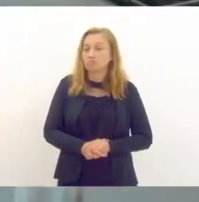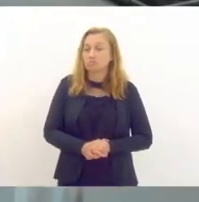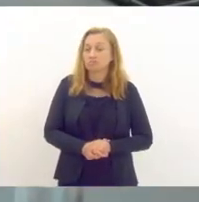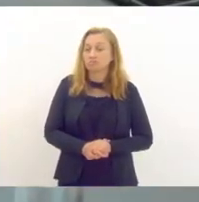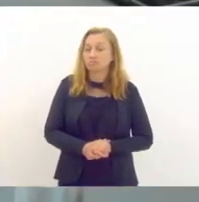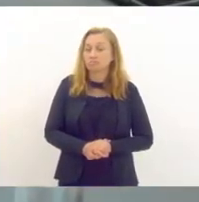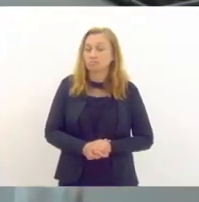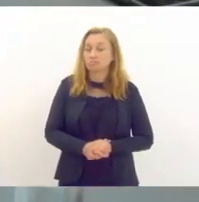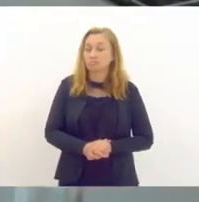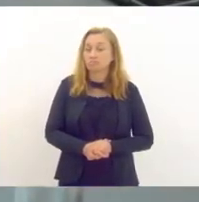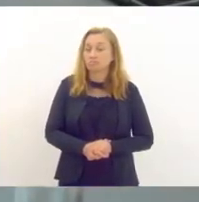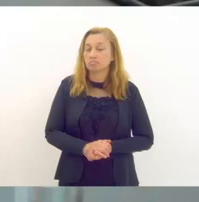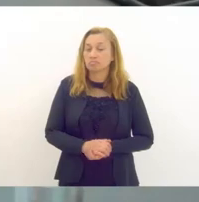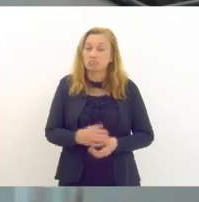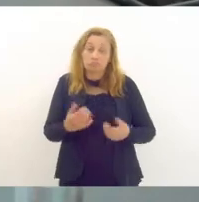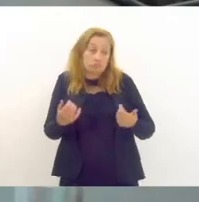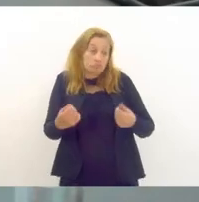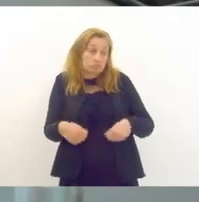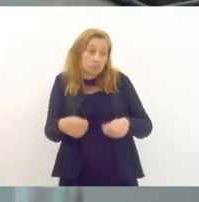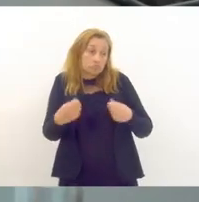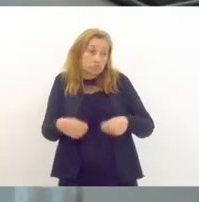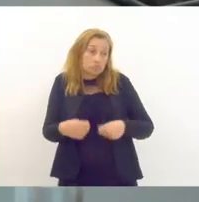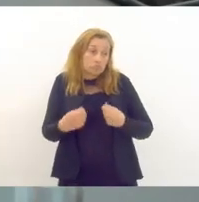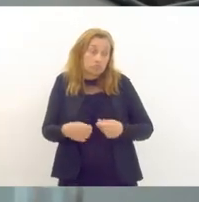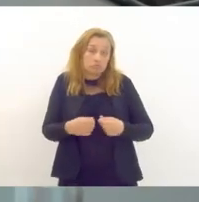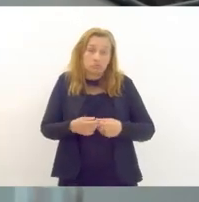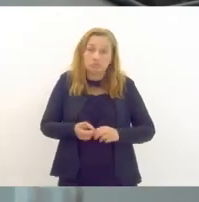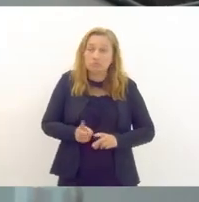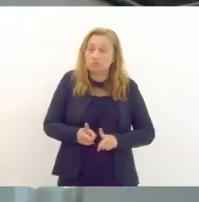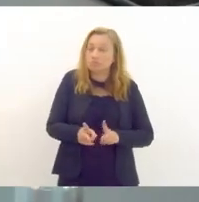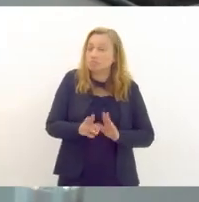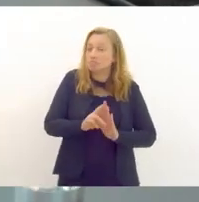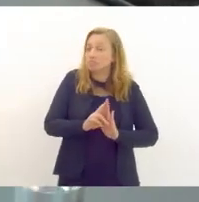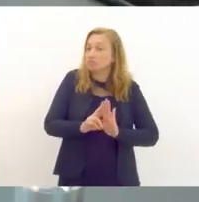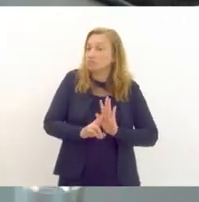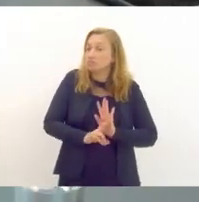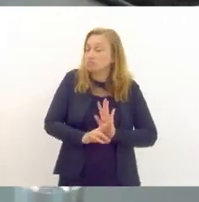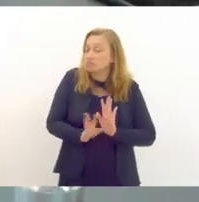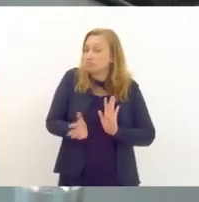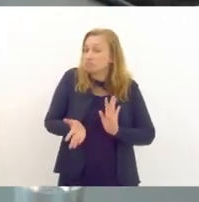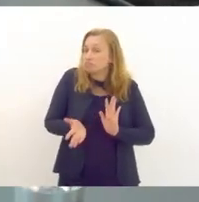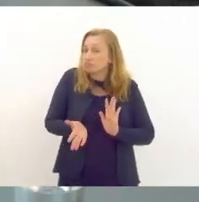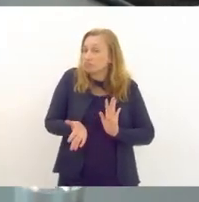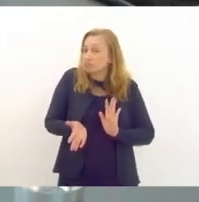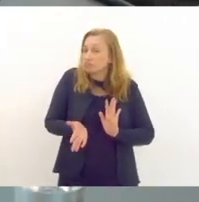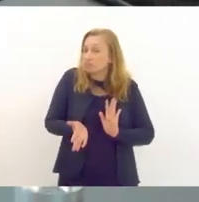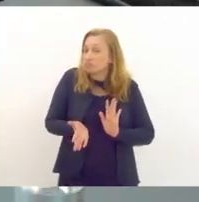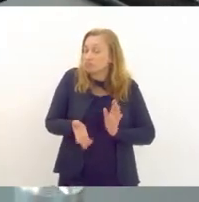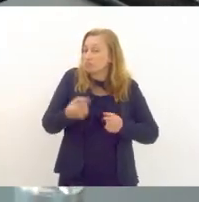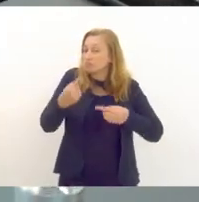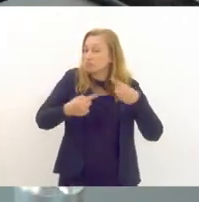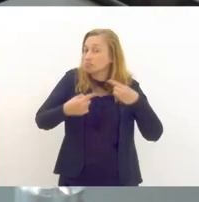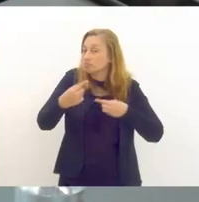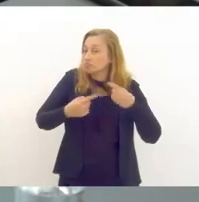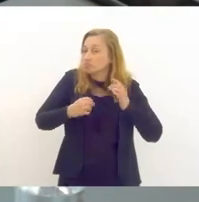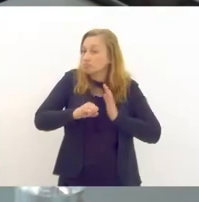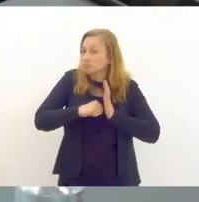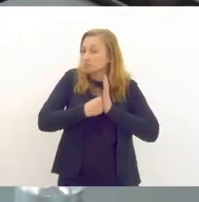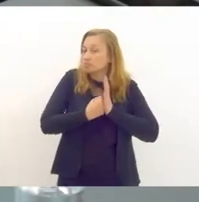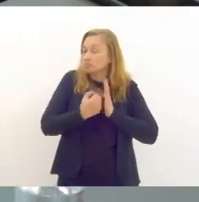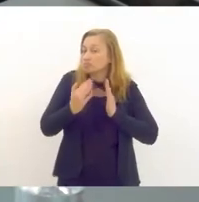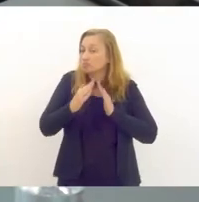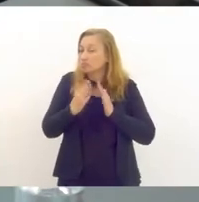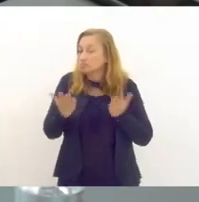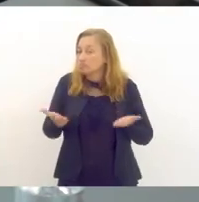a necessidade então da gente seguir o Regimento e discutir os ventos aqui dentro